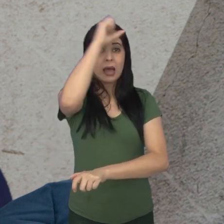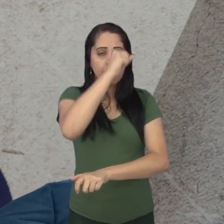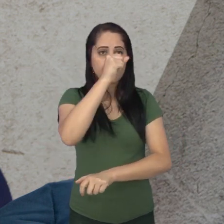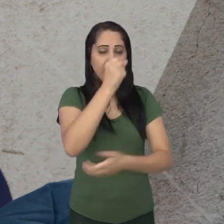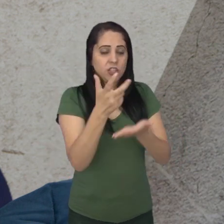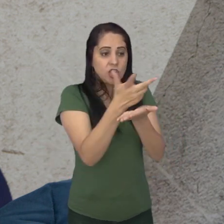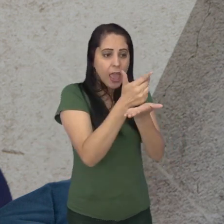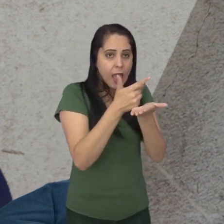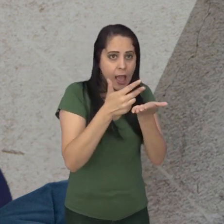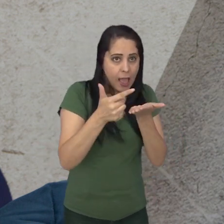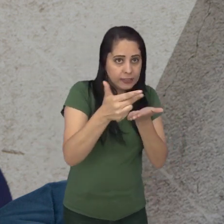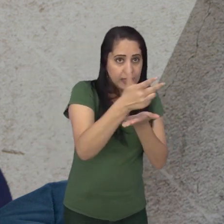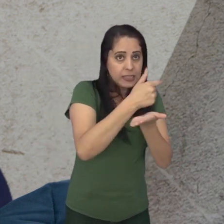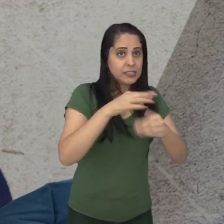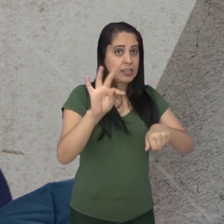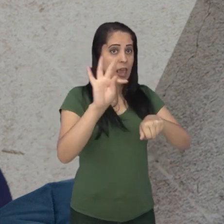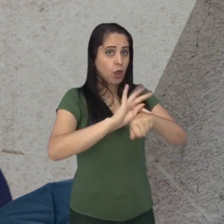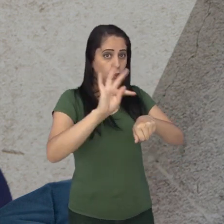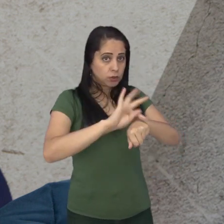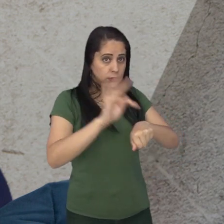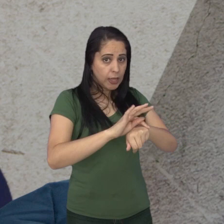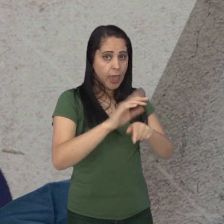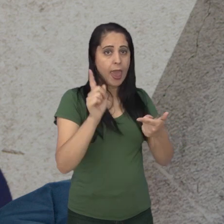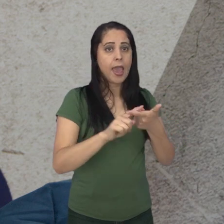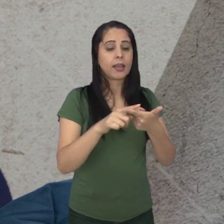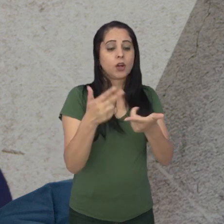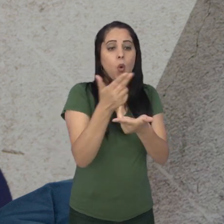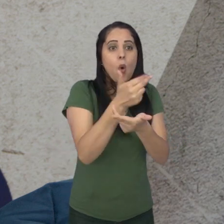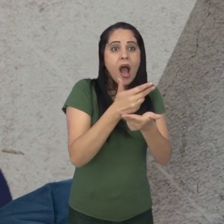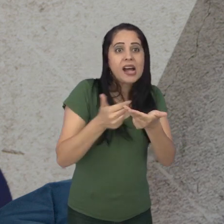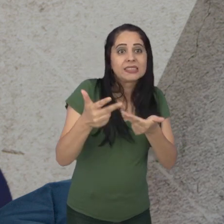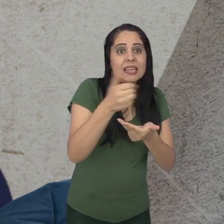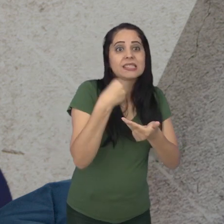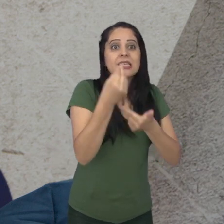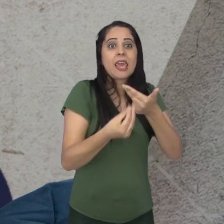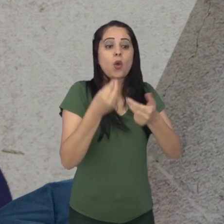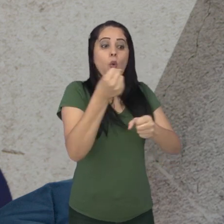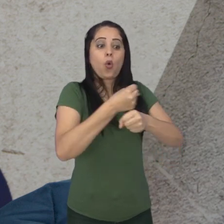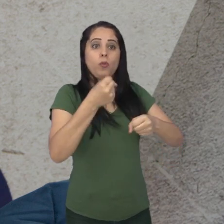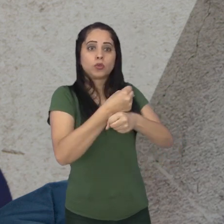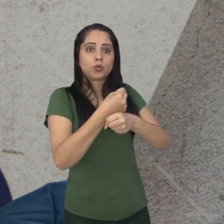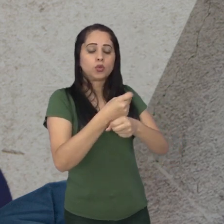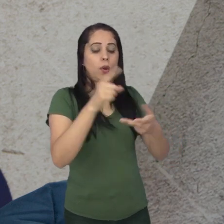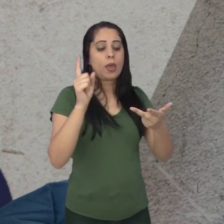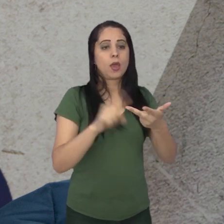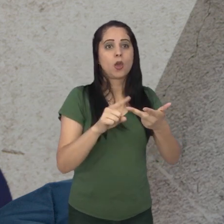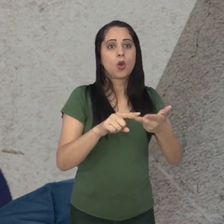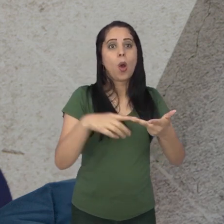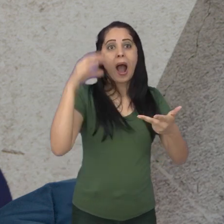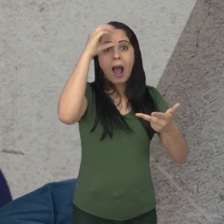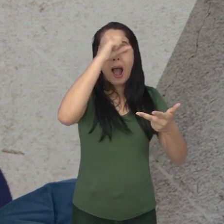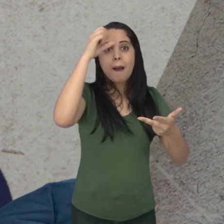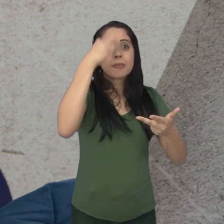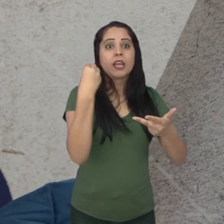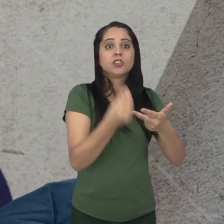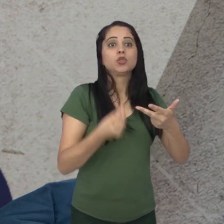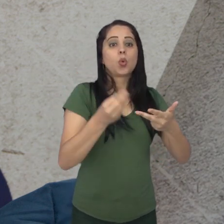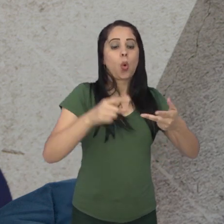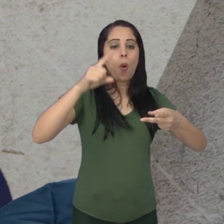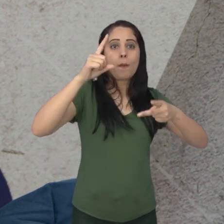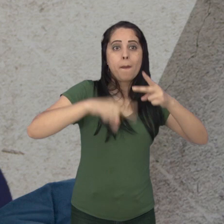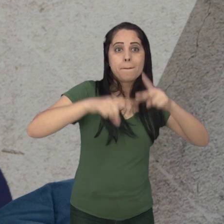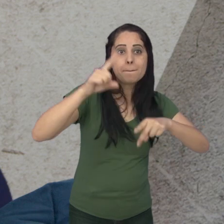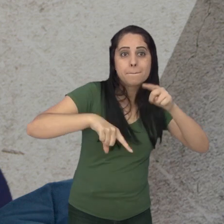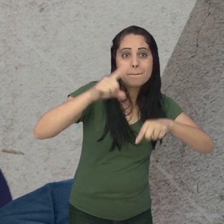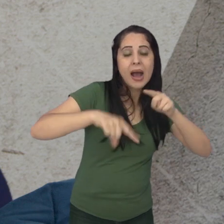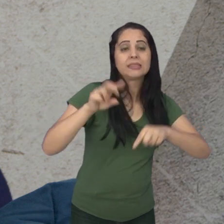para o desenho, né? Desenho técnico, desenho da construção civil, as ferramentas necessárias para realizar